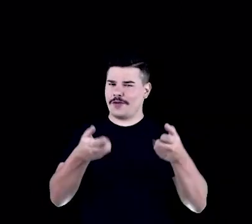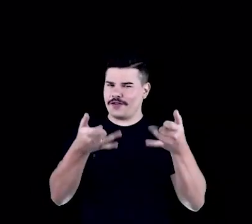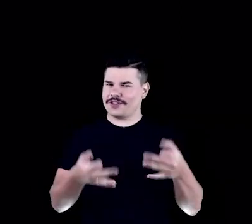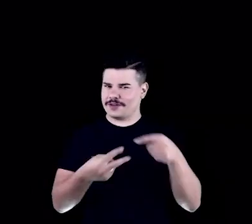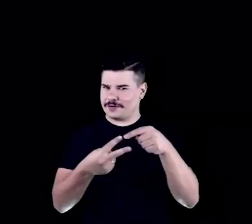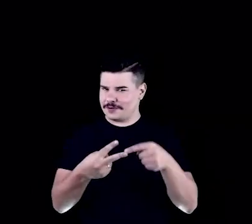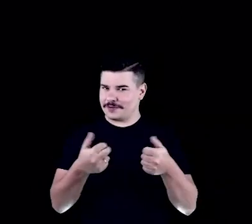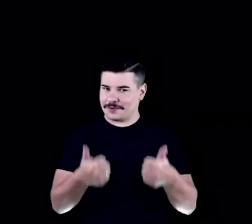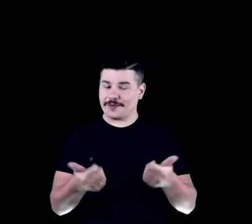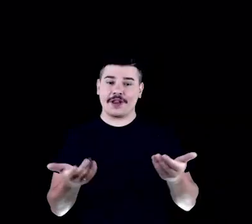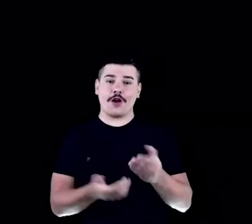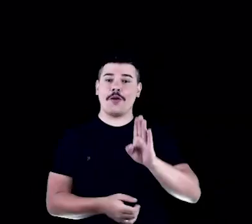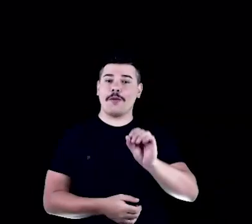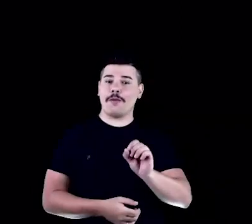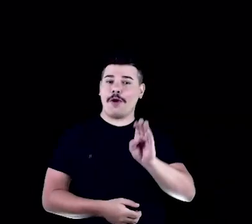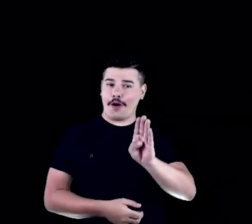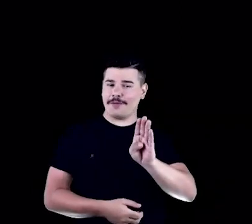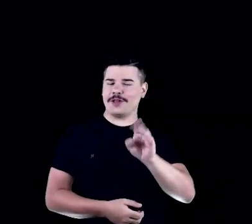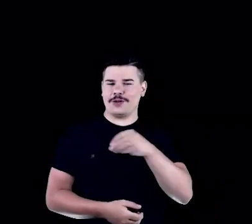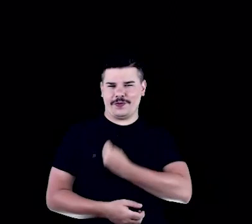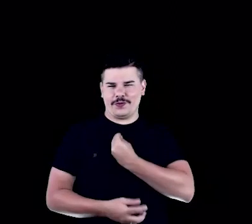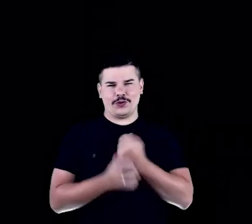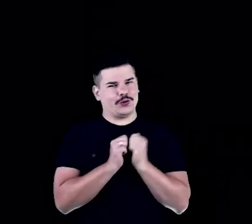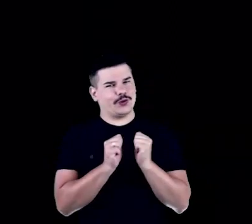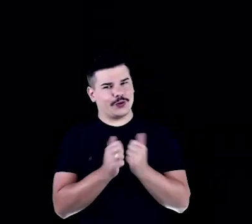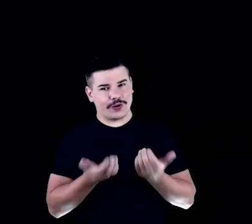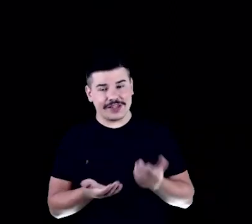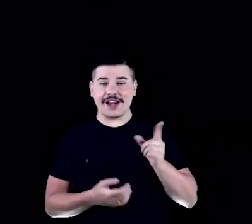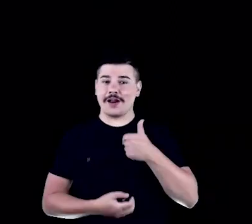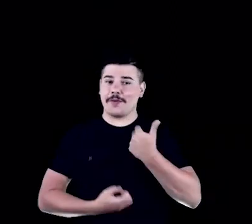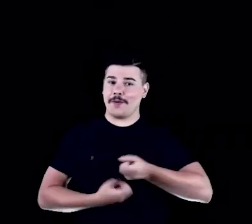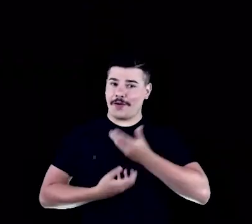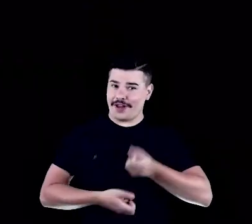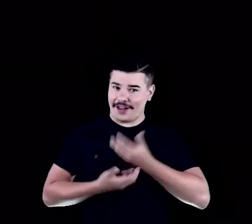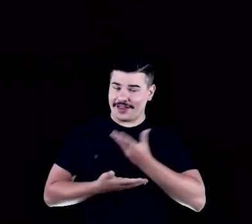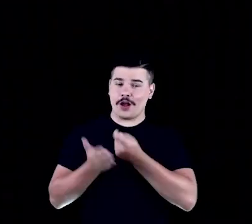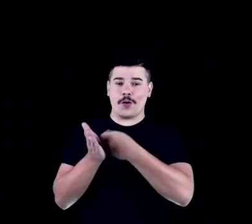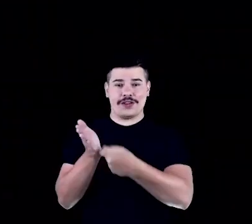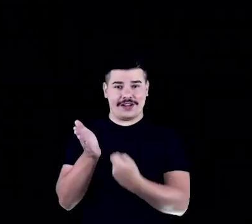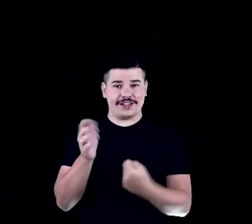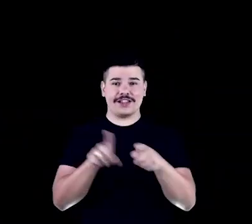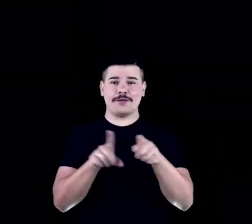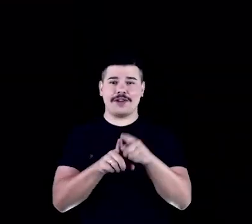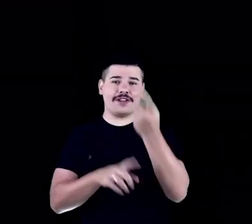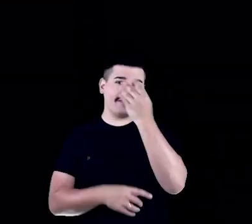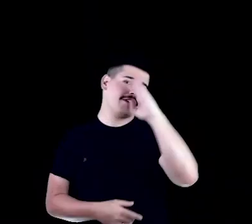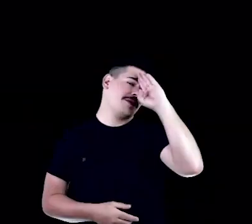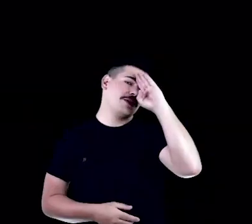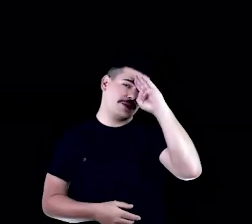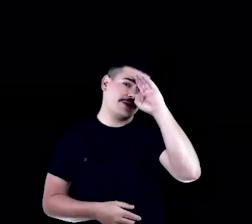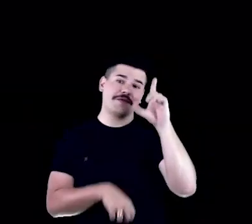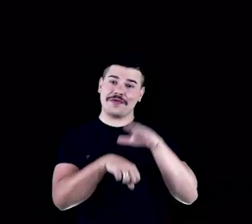desses pontos, Arthur. Bob Bach, que está aqui junto com a gente, é poeta, roteirista e